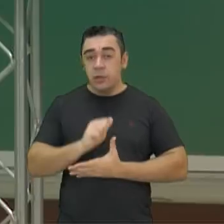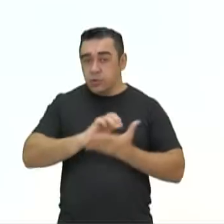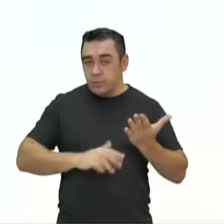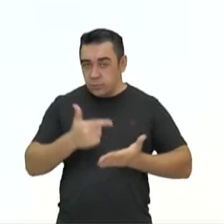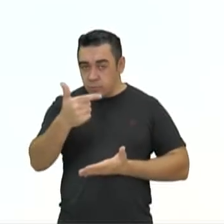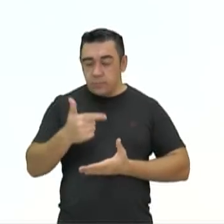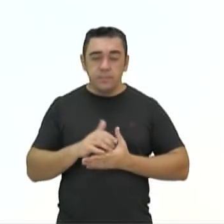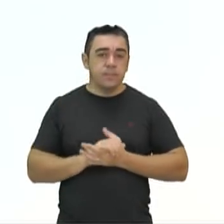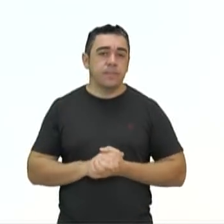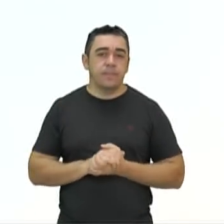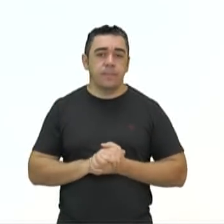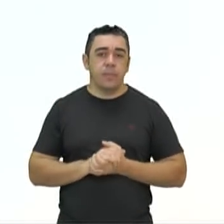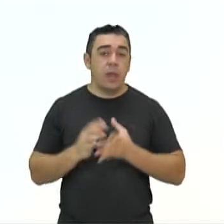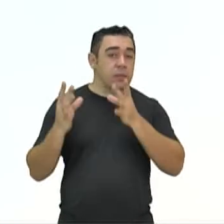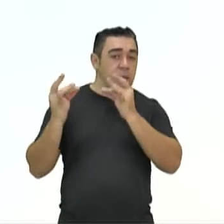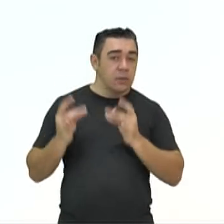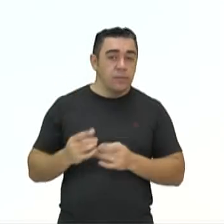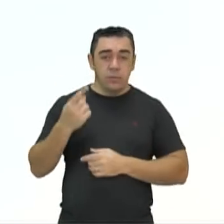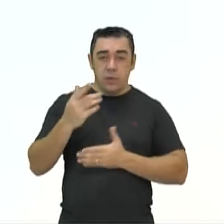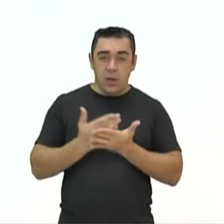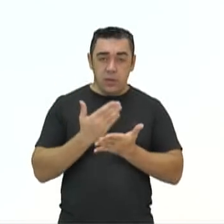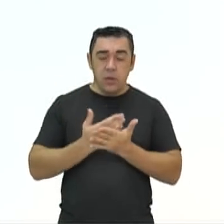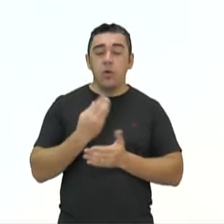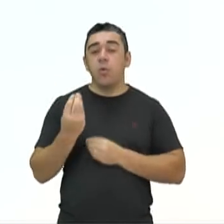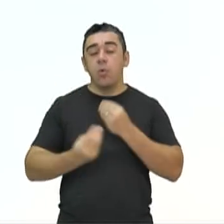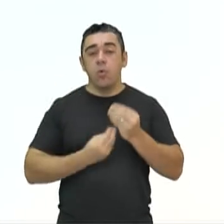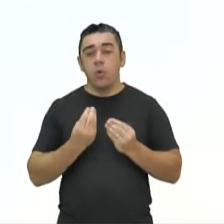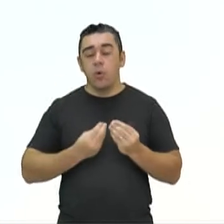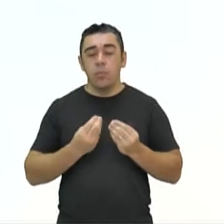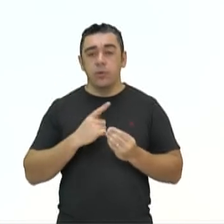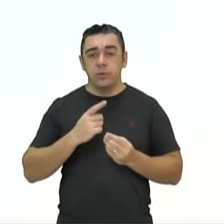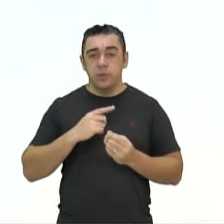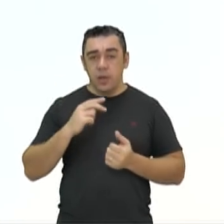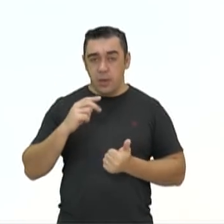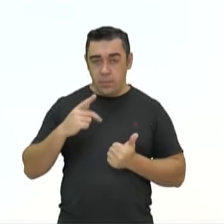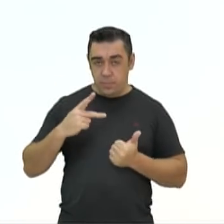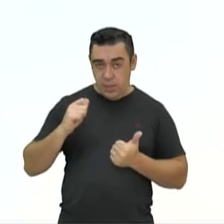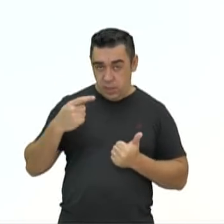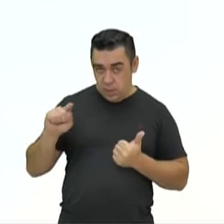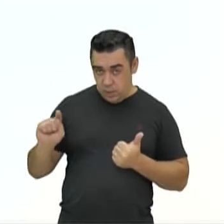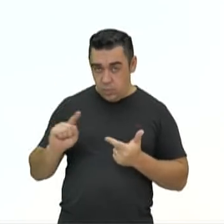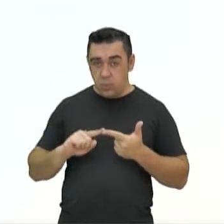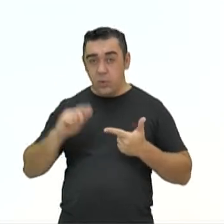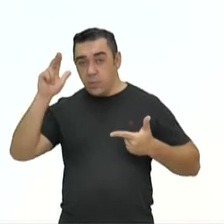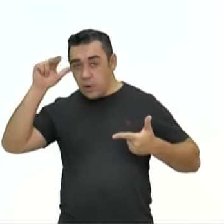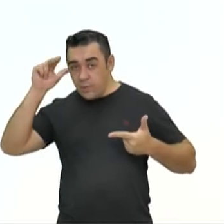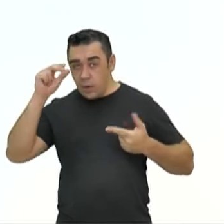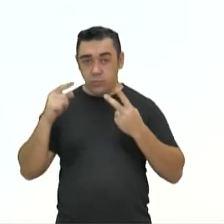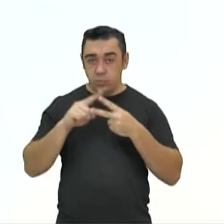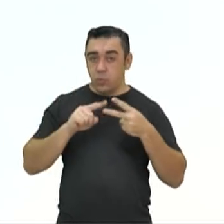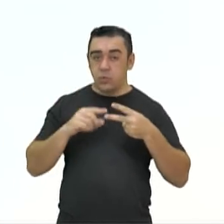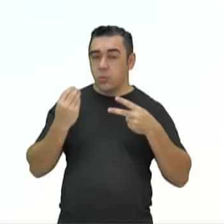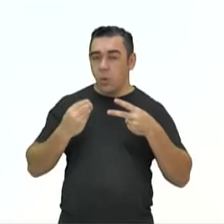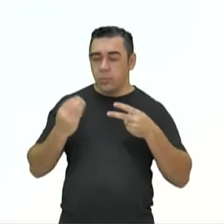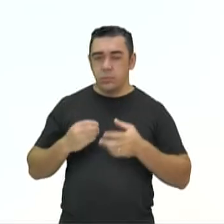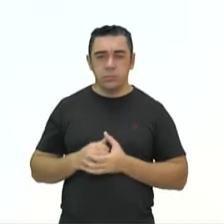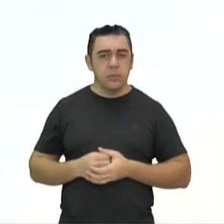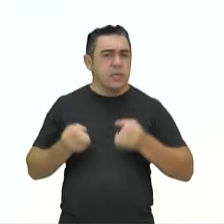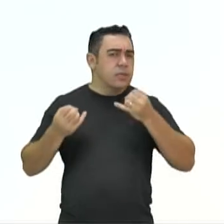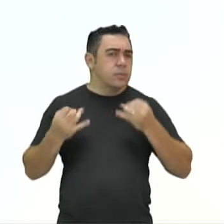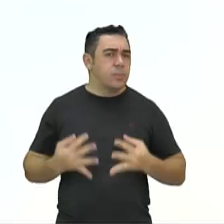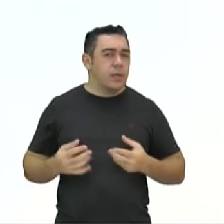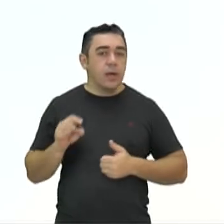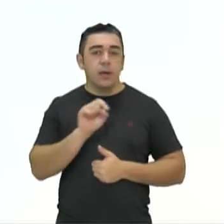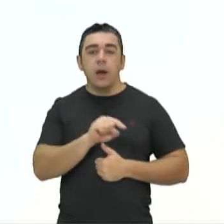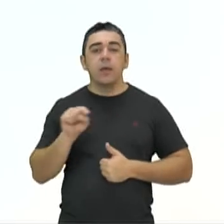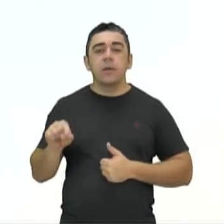atividade. Descreva em seu caderno como o peão e o cavalo capturam. Só o peão e o cavalo capturam. Relate qual o valor